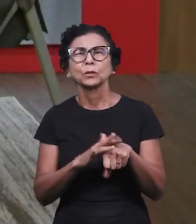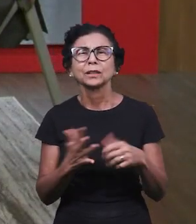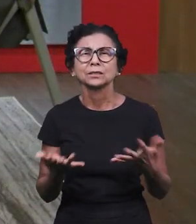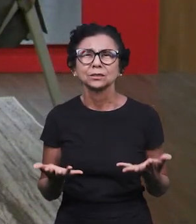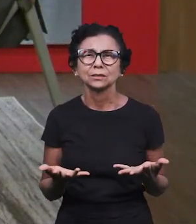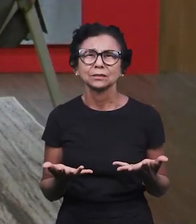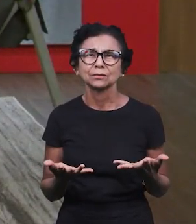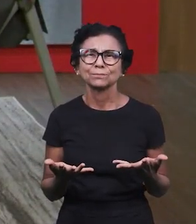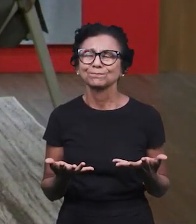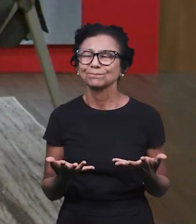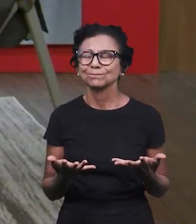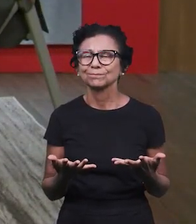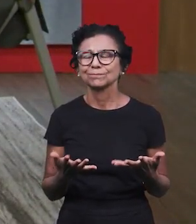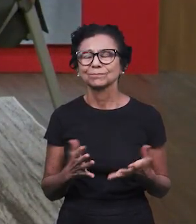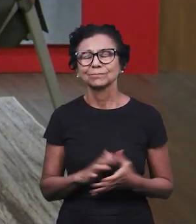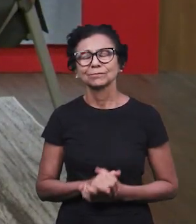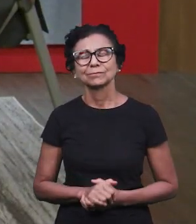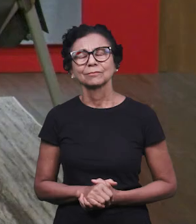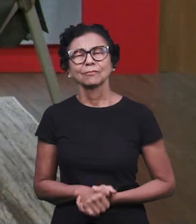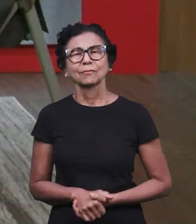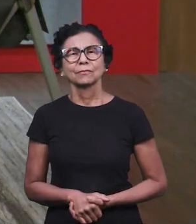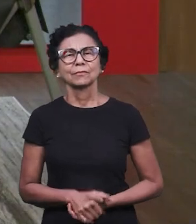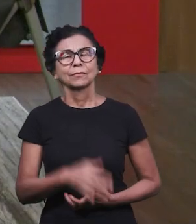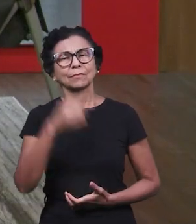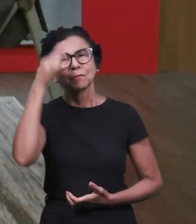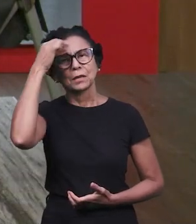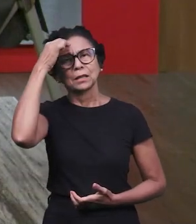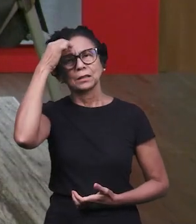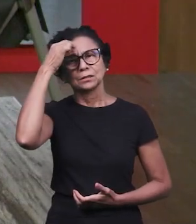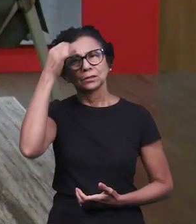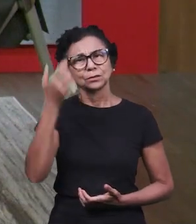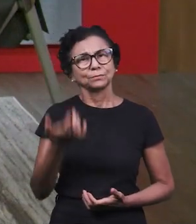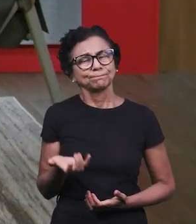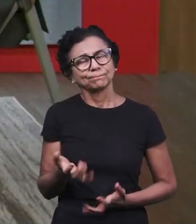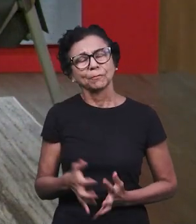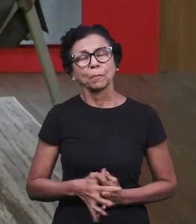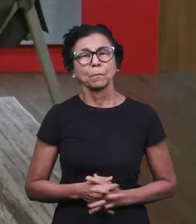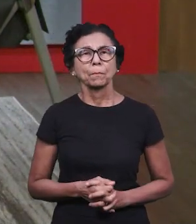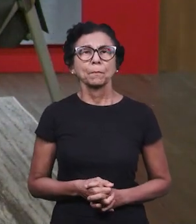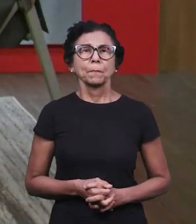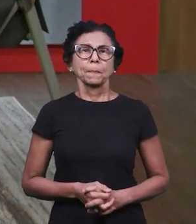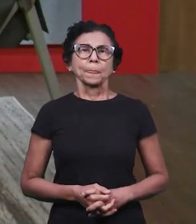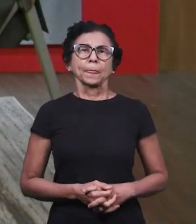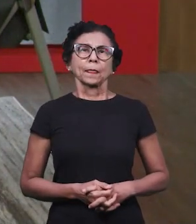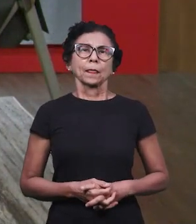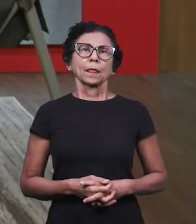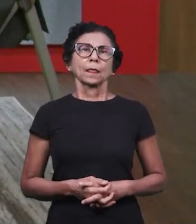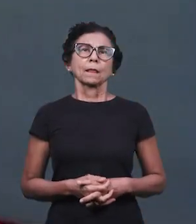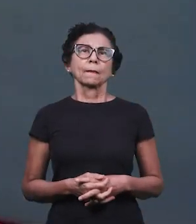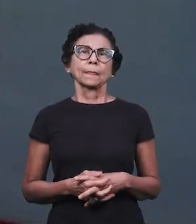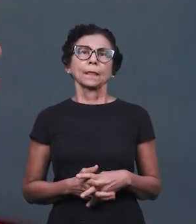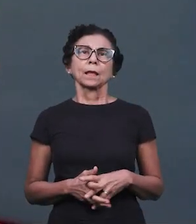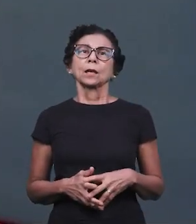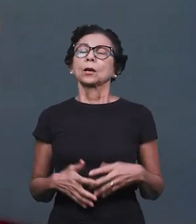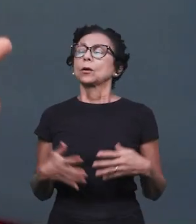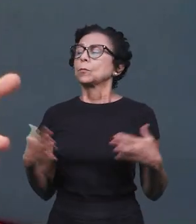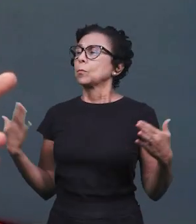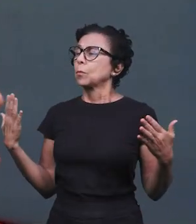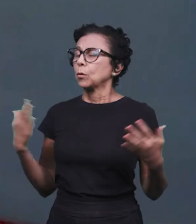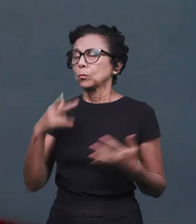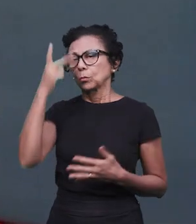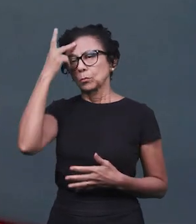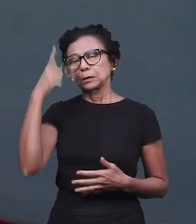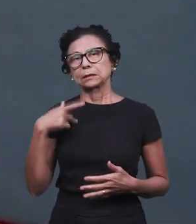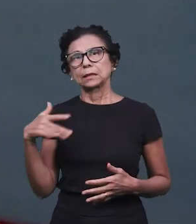homem? Hoje, a nossa nós temos hoje o grande problema da